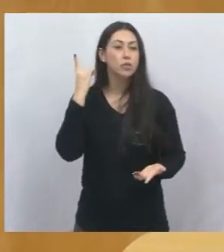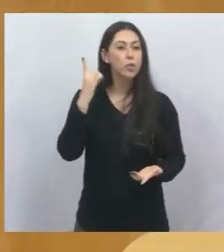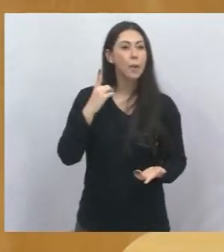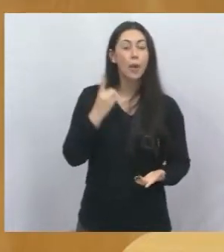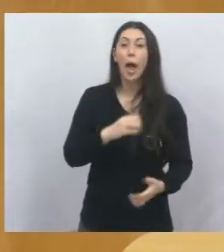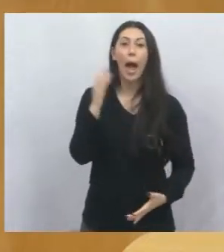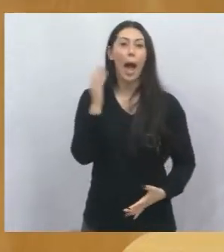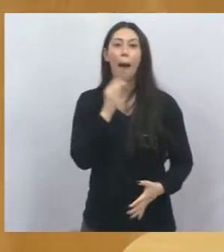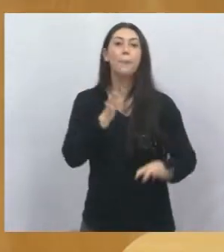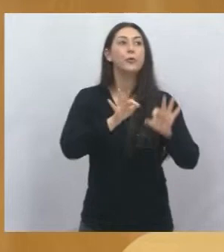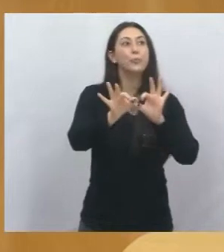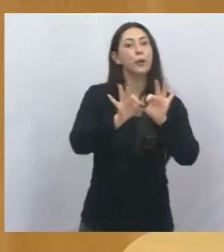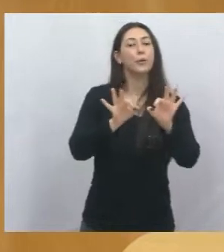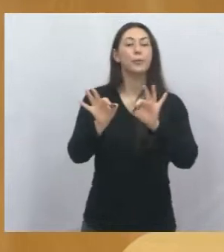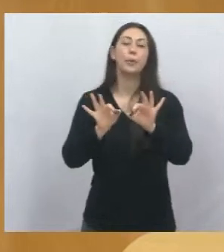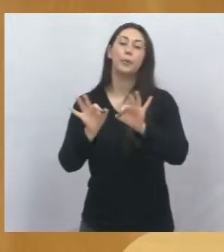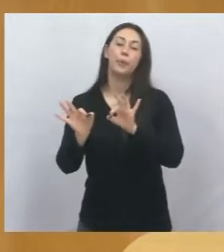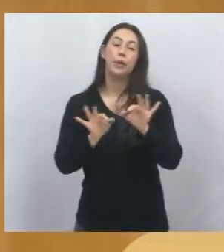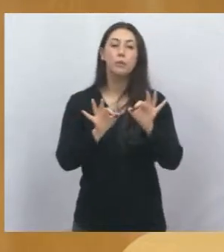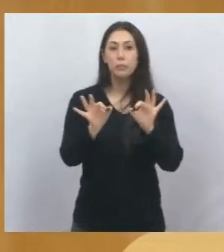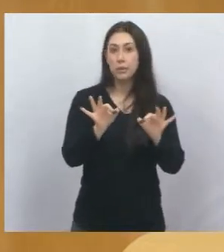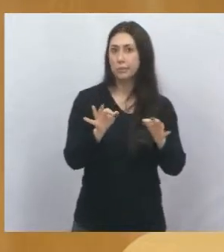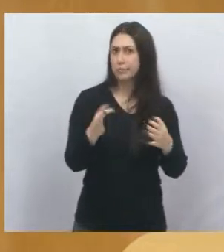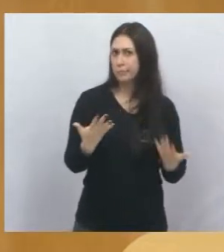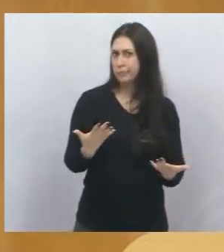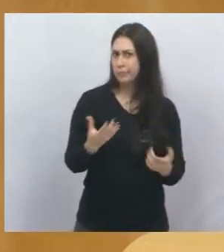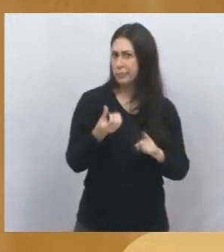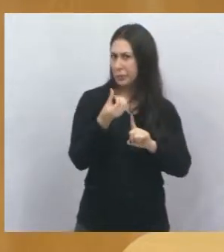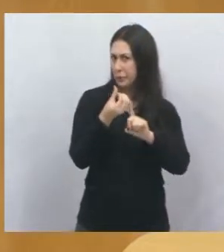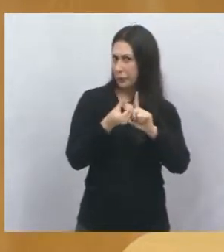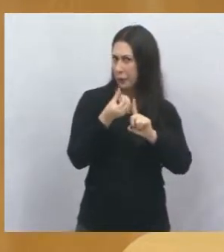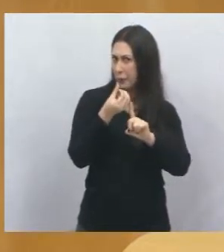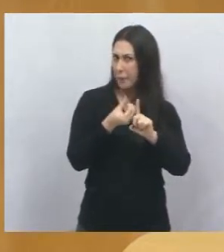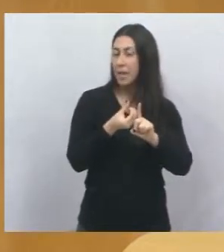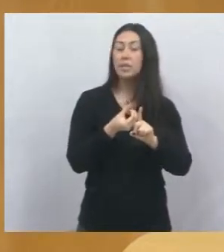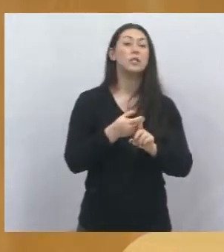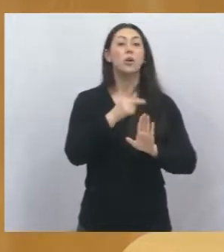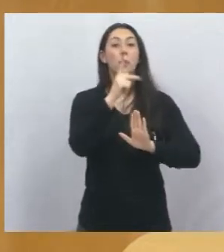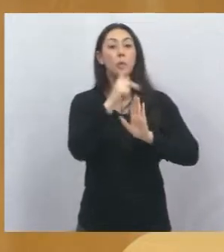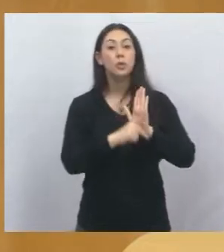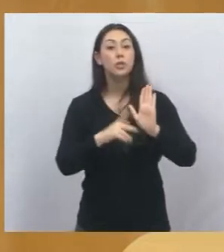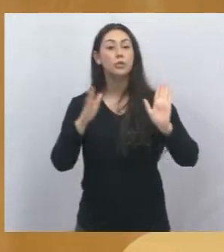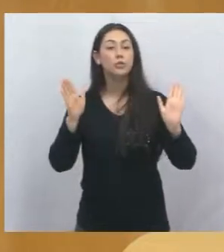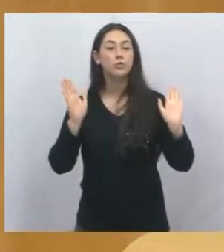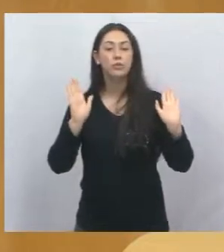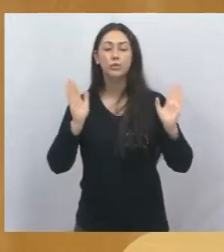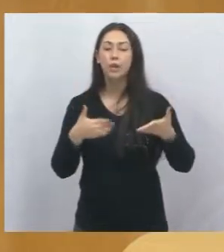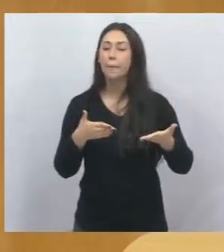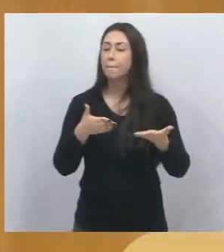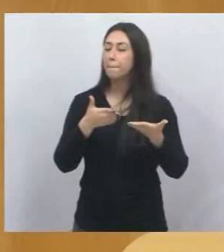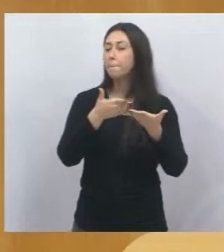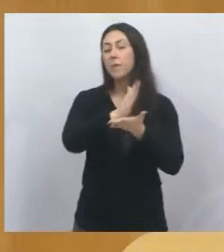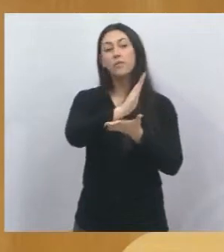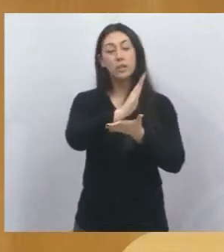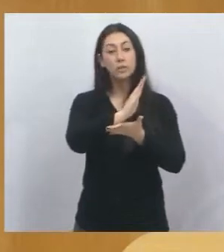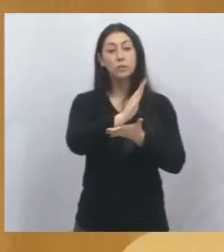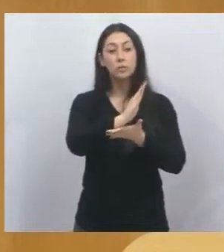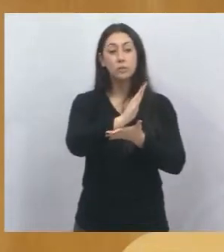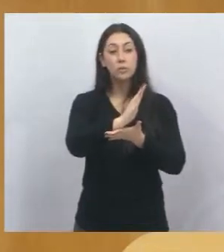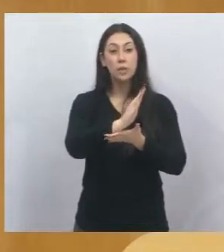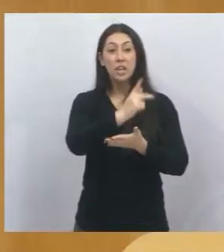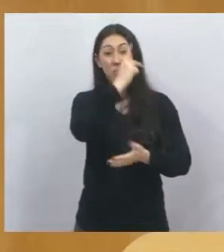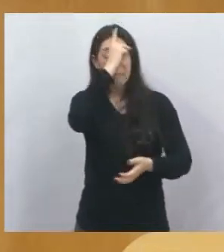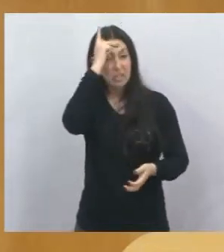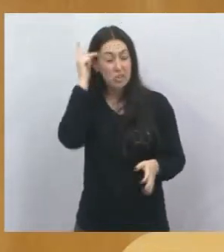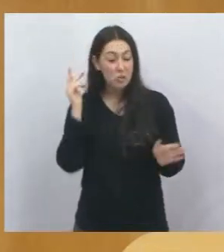agiram rapidamente. Menos de 6 meses, o projeto já foi aprovado e aqueles que ganham